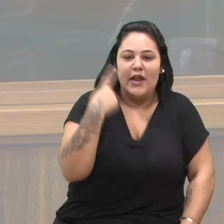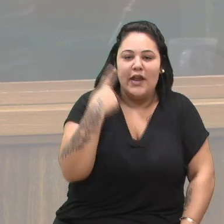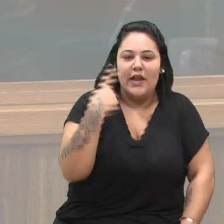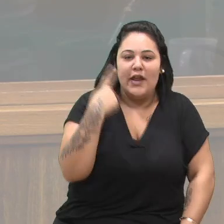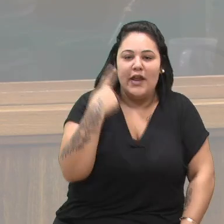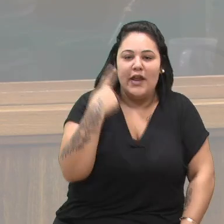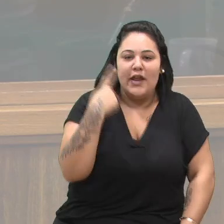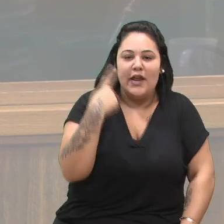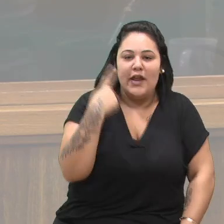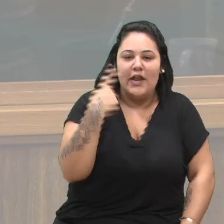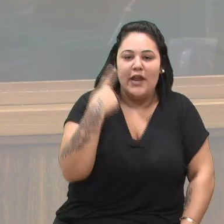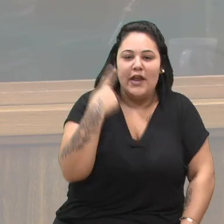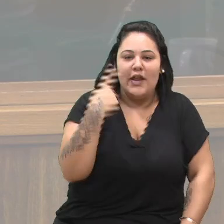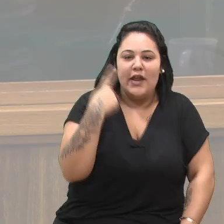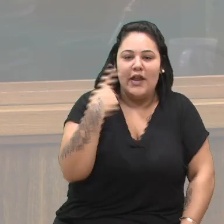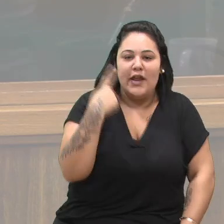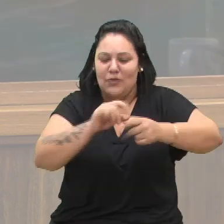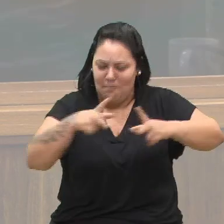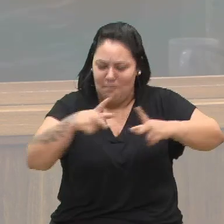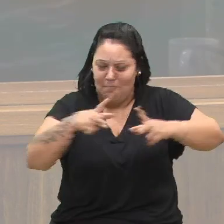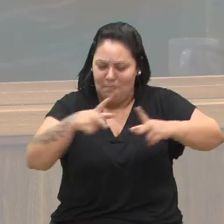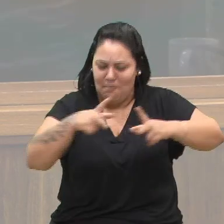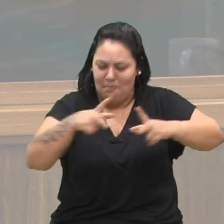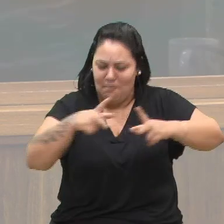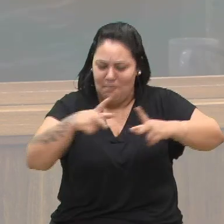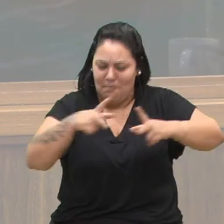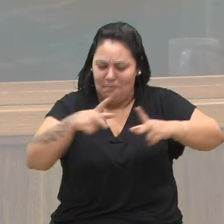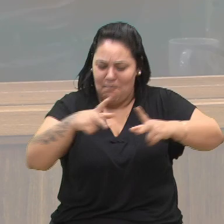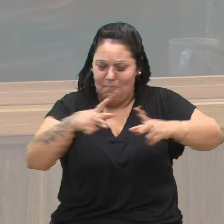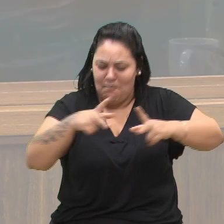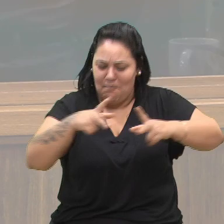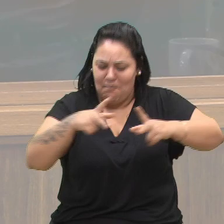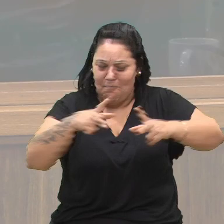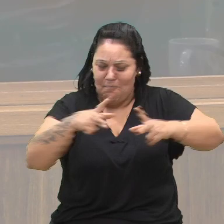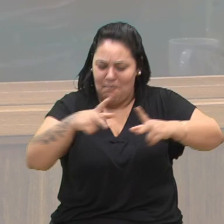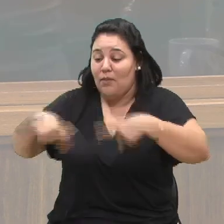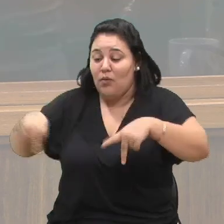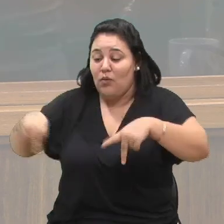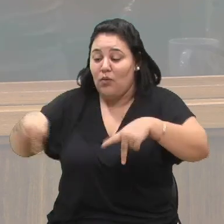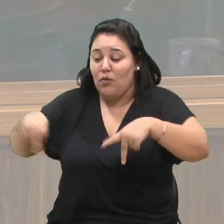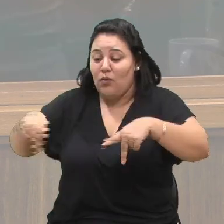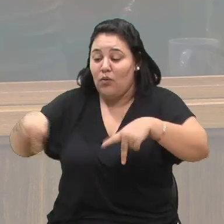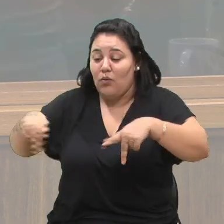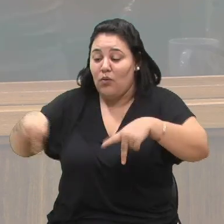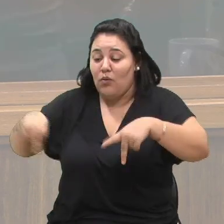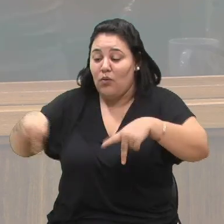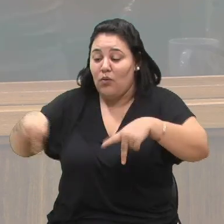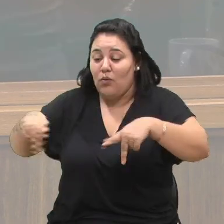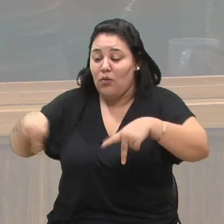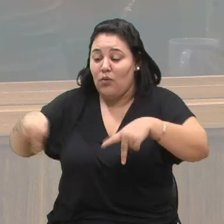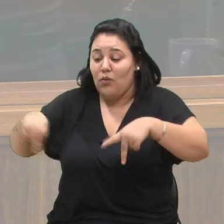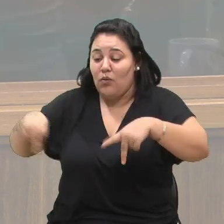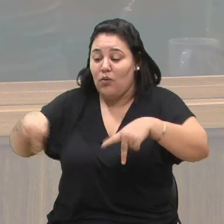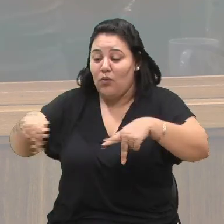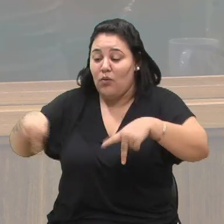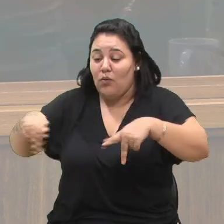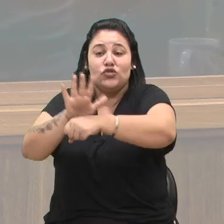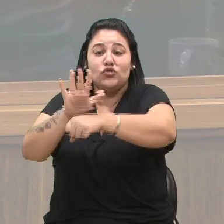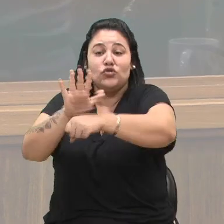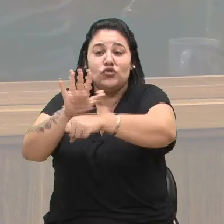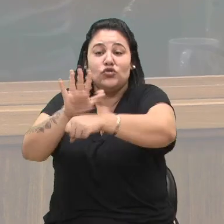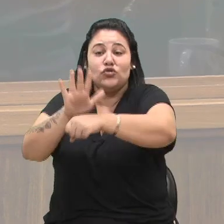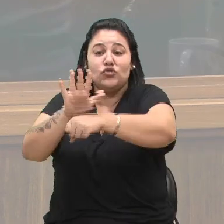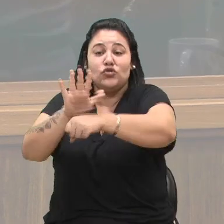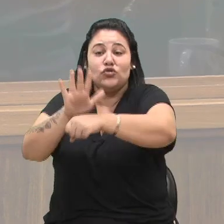indicação, ele não está fazendo para si próprio. Ele está fazendo para o todo. Ele está fazendo para o morador. Ele está fazendo